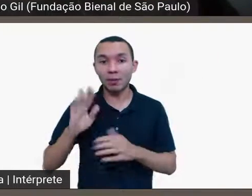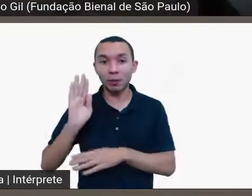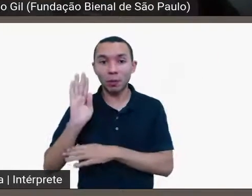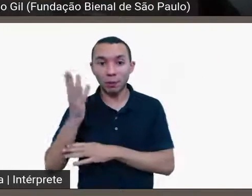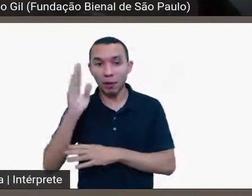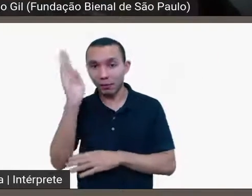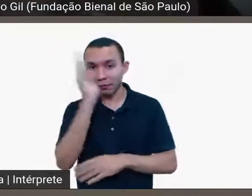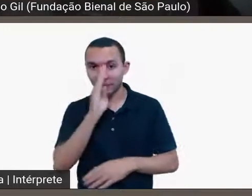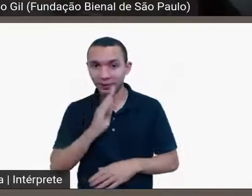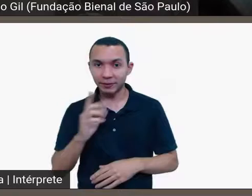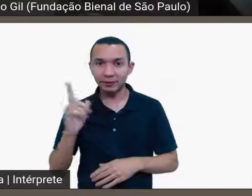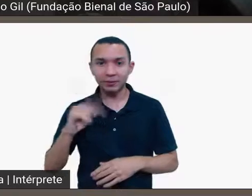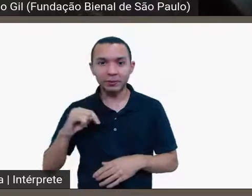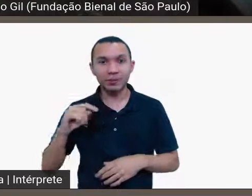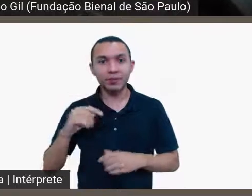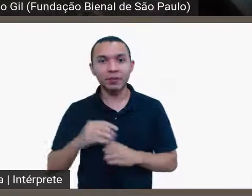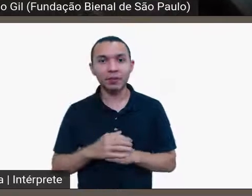sessão